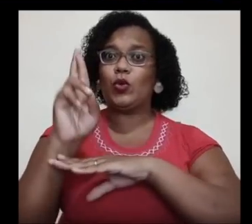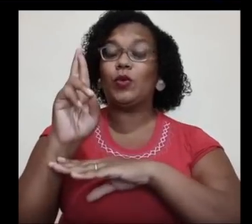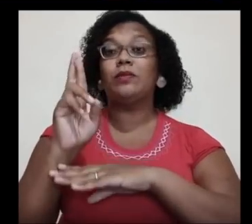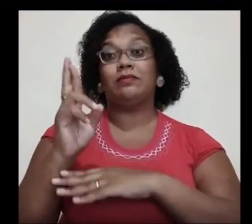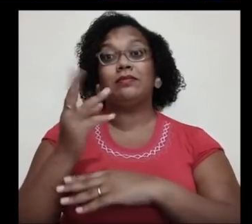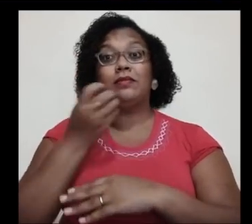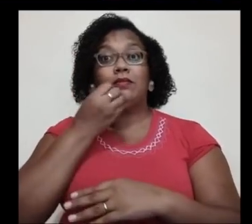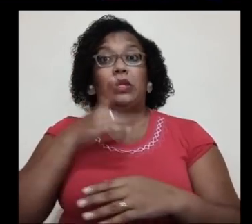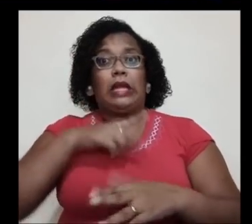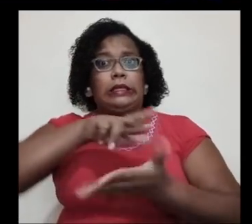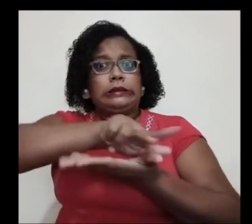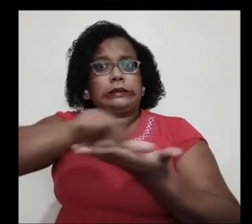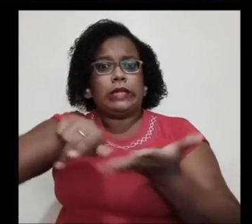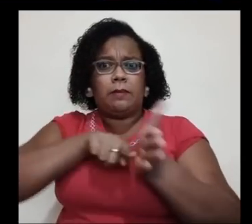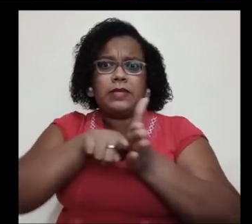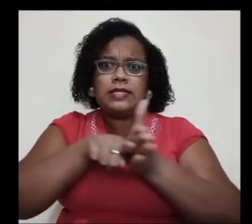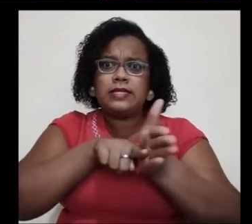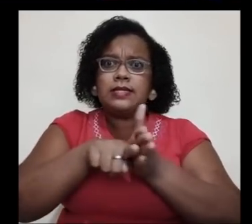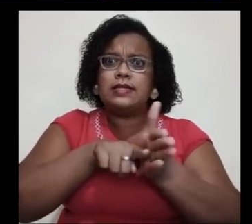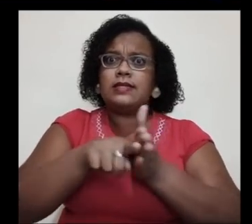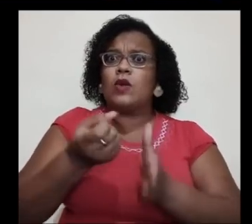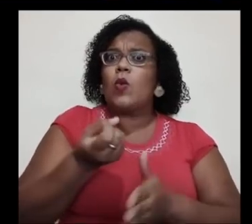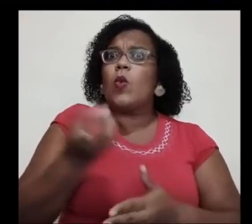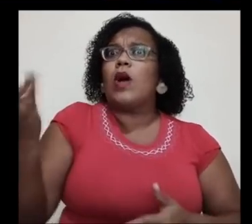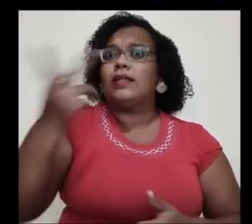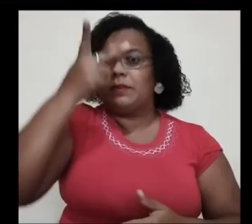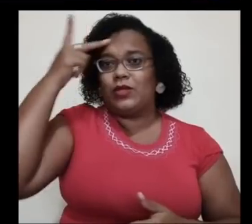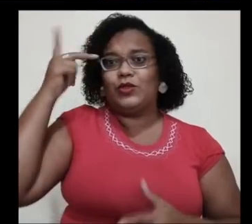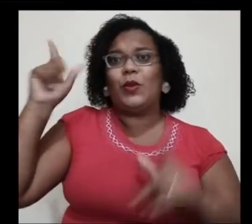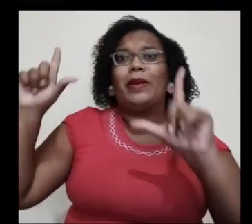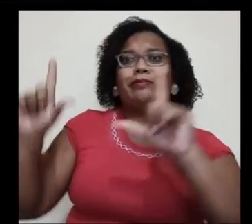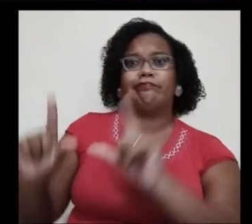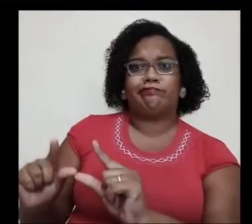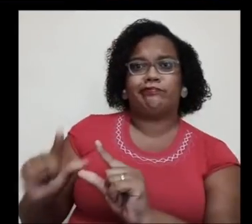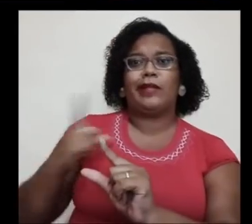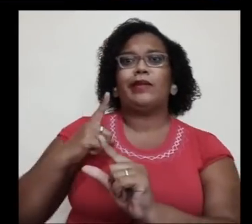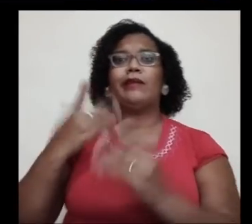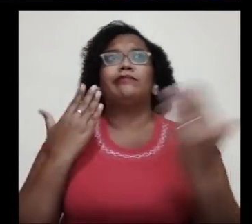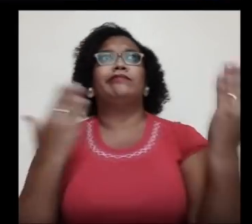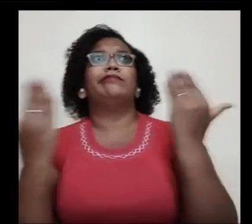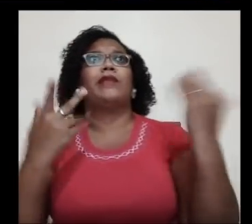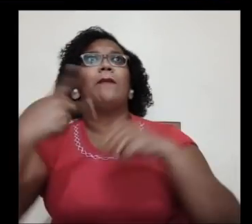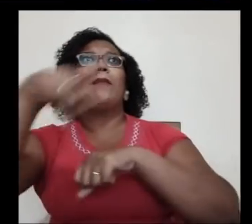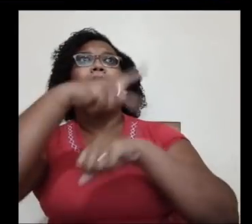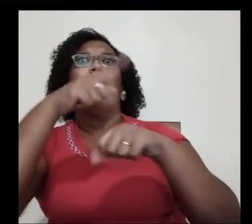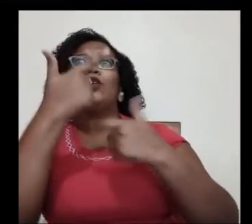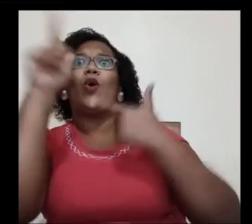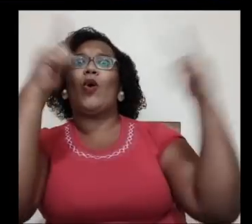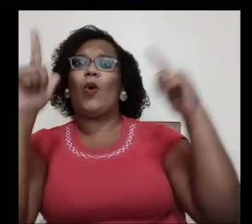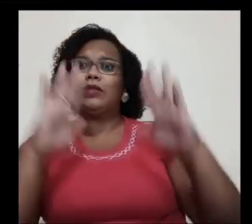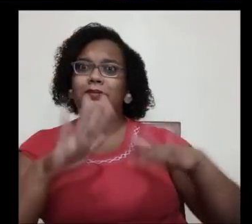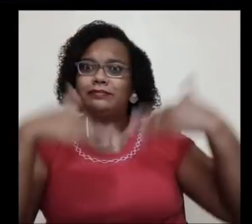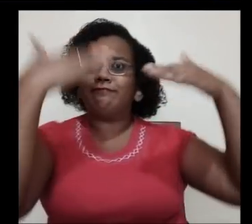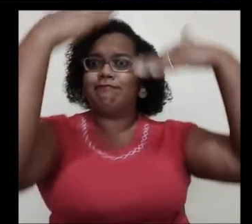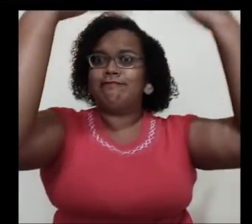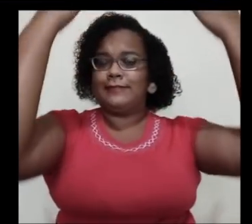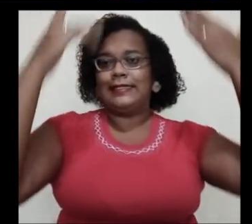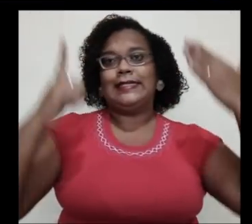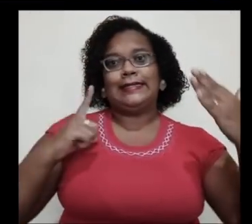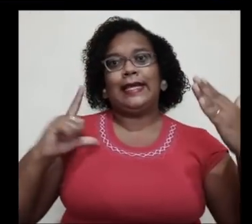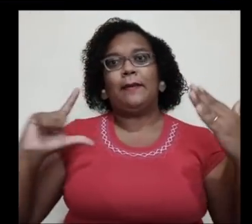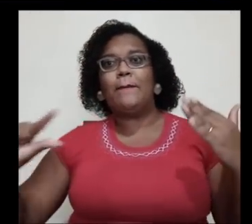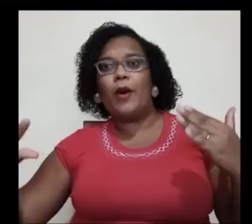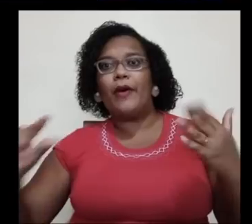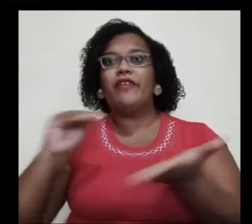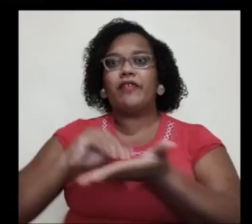do Brasil ainda seja muito inferior a de outros países desenvolvidos, mas avançamos muito com a formação de em torno de 20 mil doutores e um